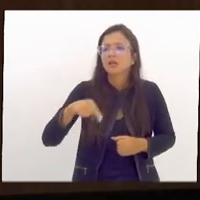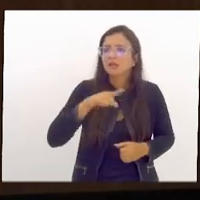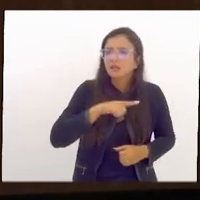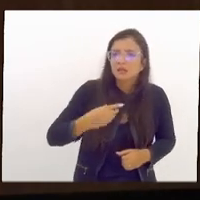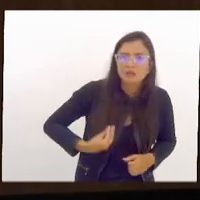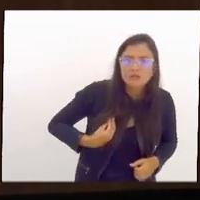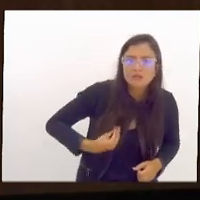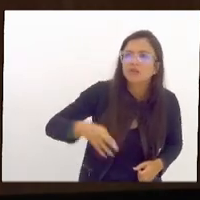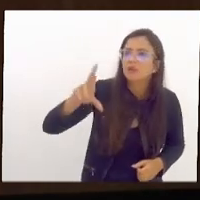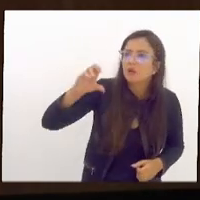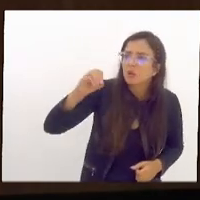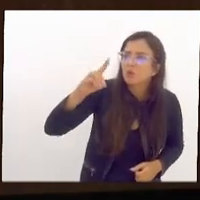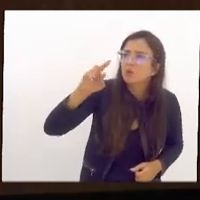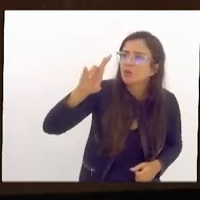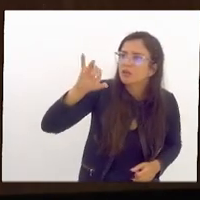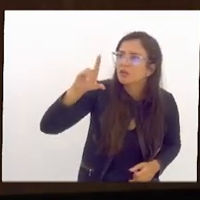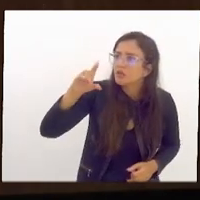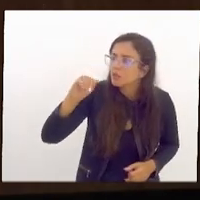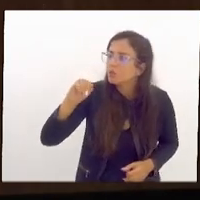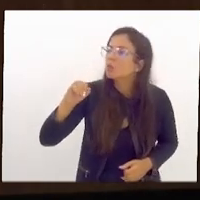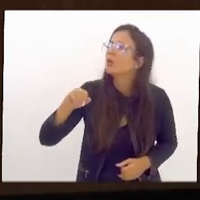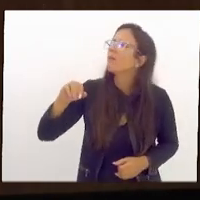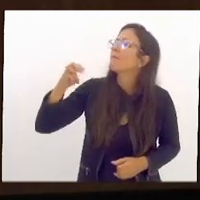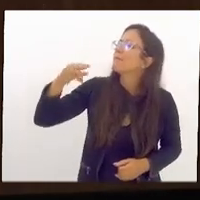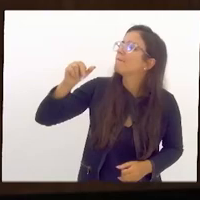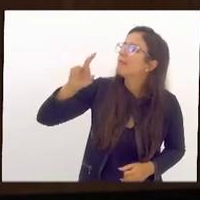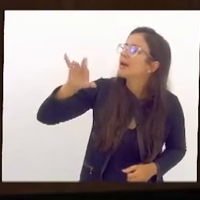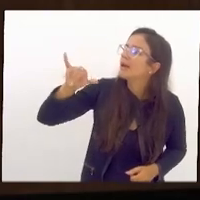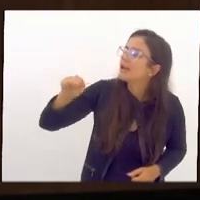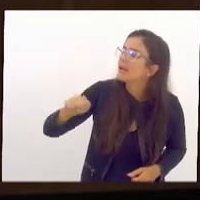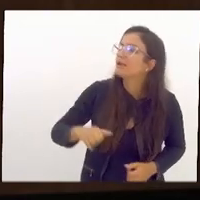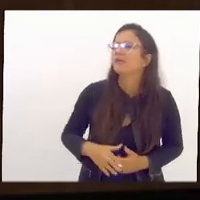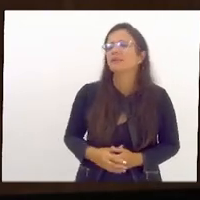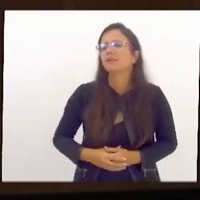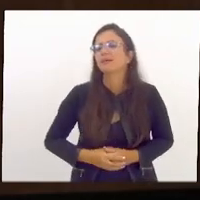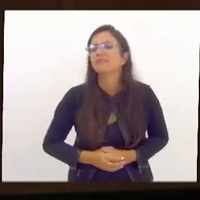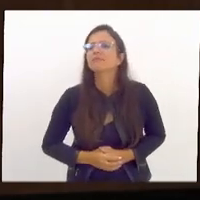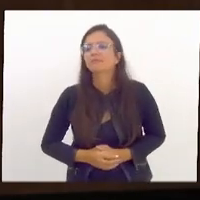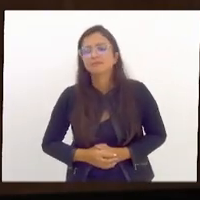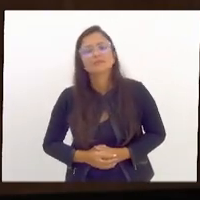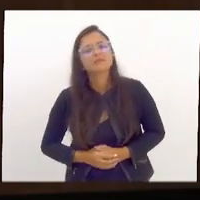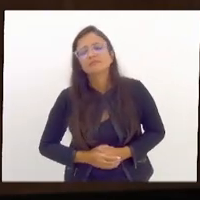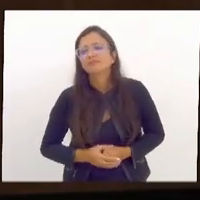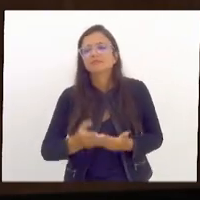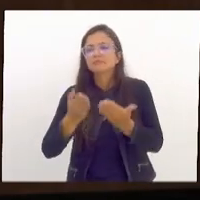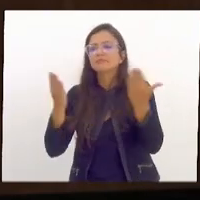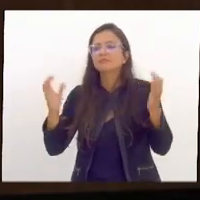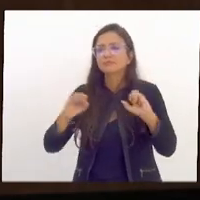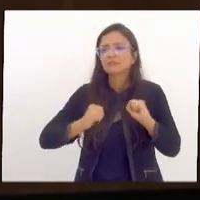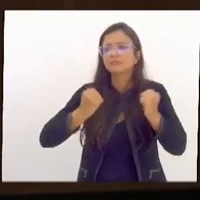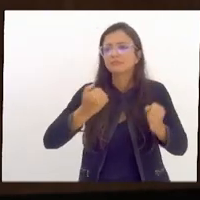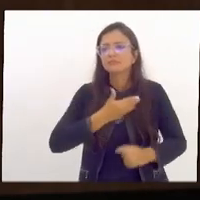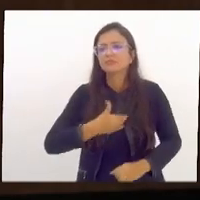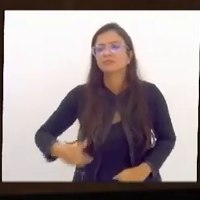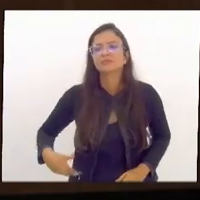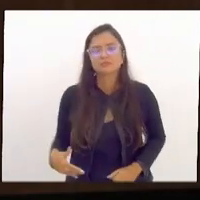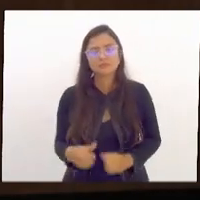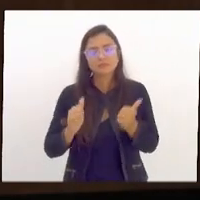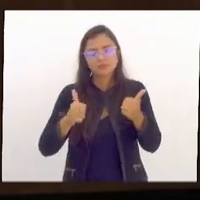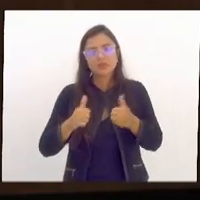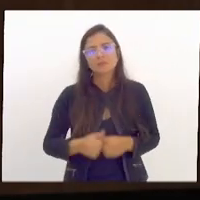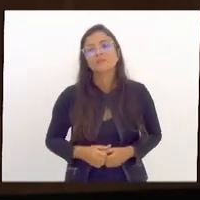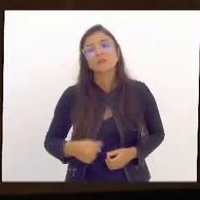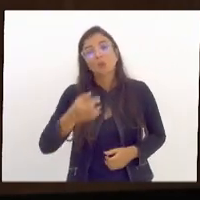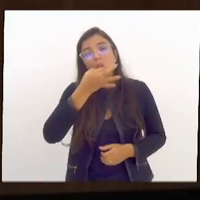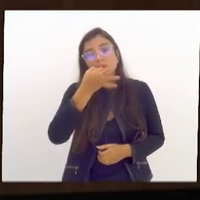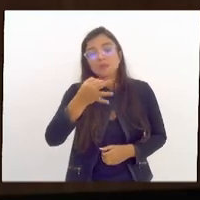nosso defensor-geral, Maria Carmen aqui, nossa colega na Comissarf, enfim. Então, nesse sentido, o parecer